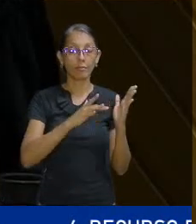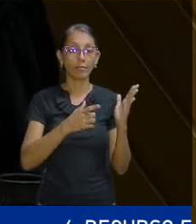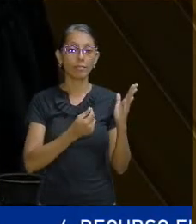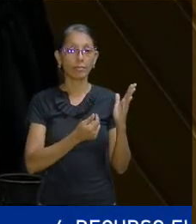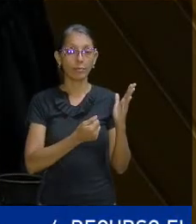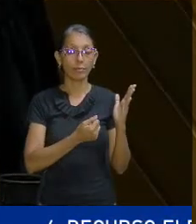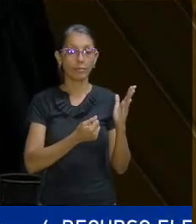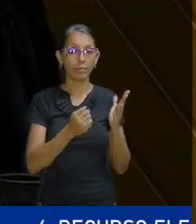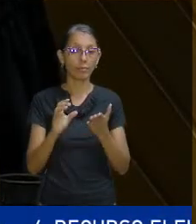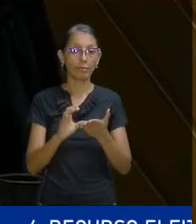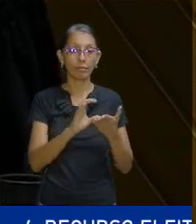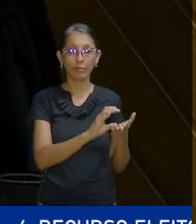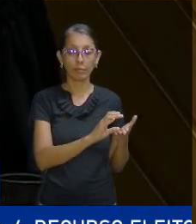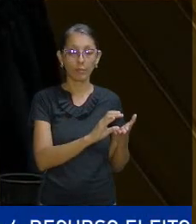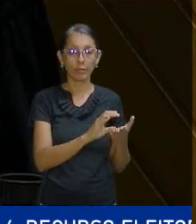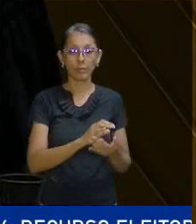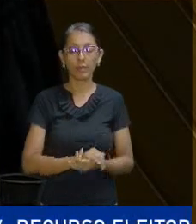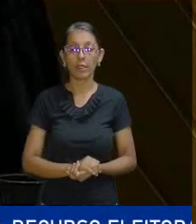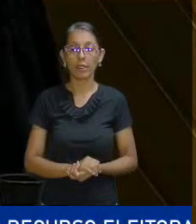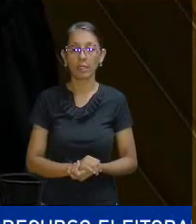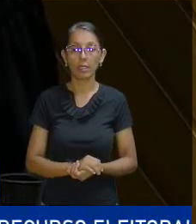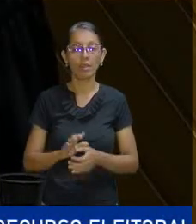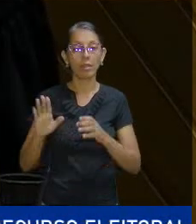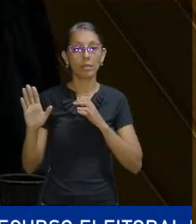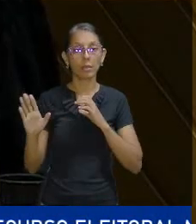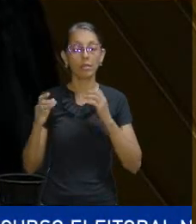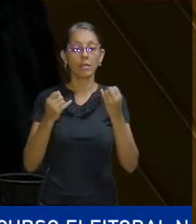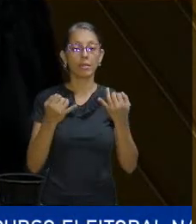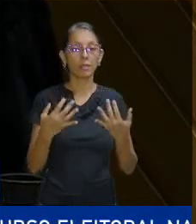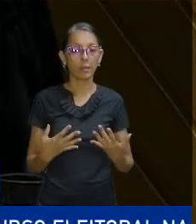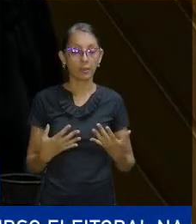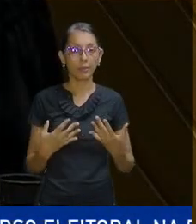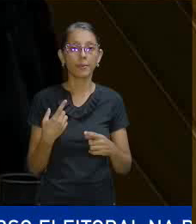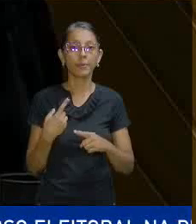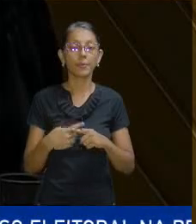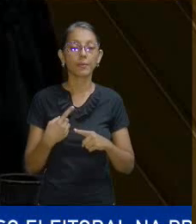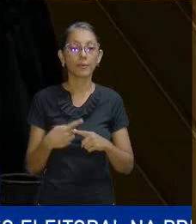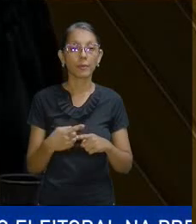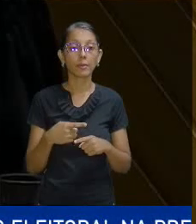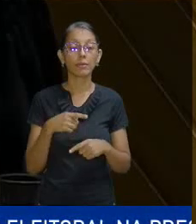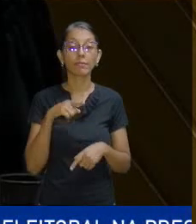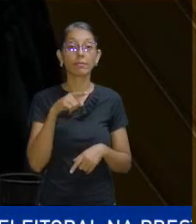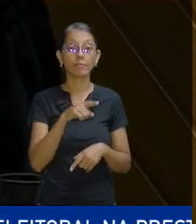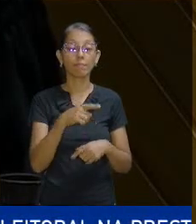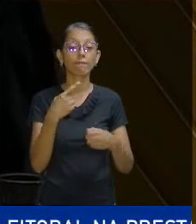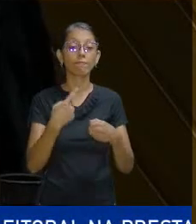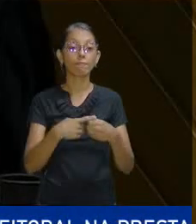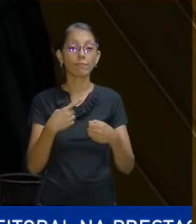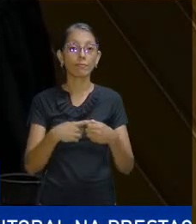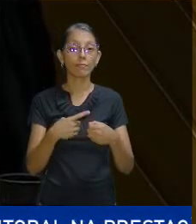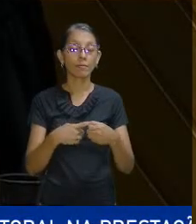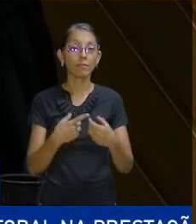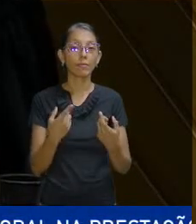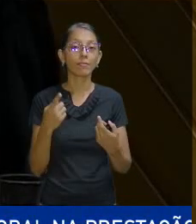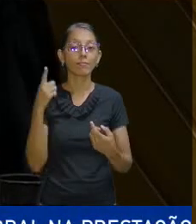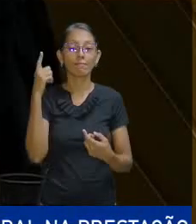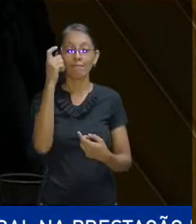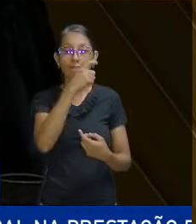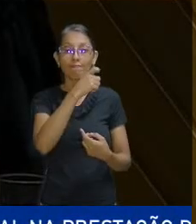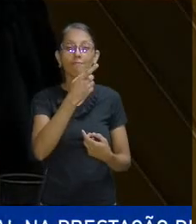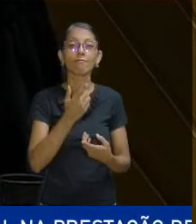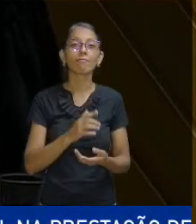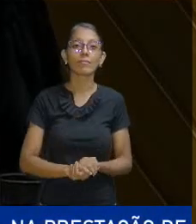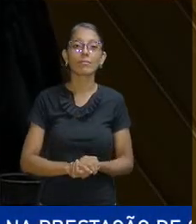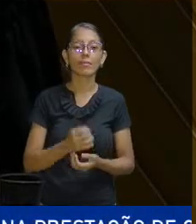os altos custos com locação de veículos decorrem da baixa oferta do serviço em Itaubal, o que